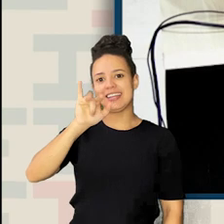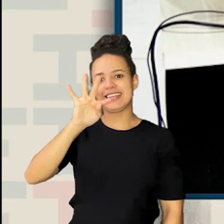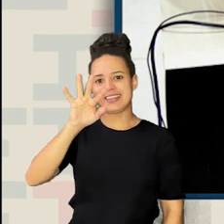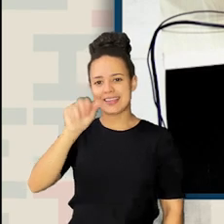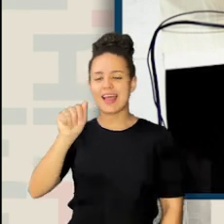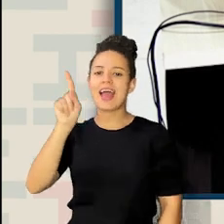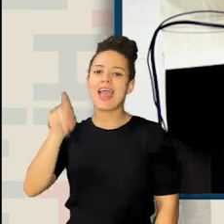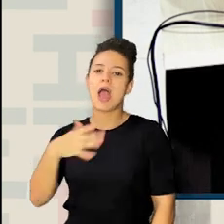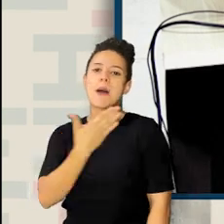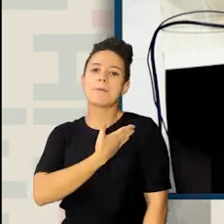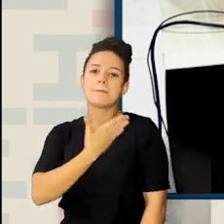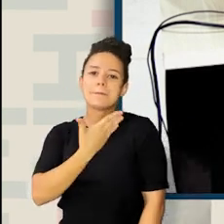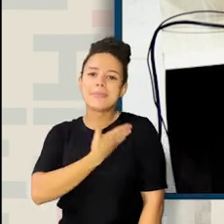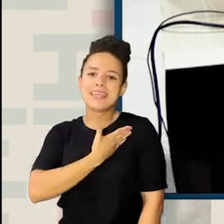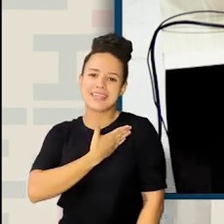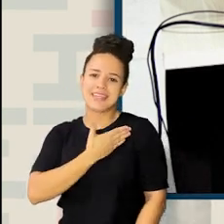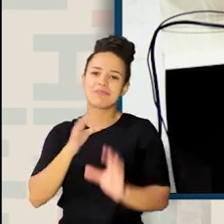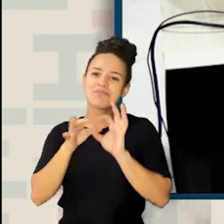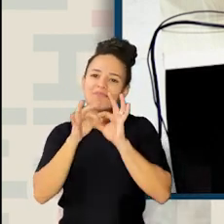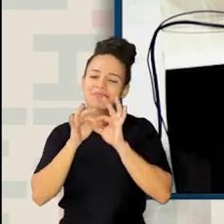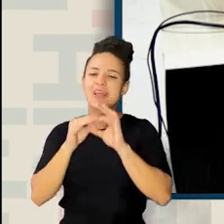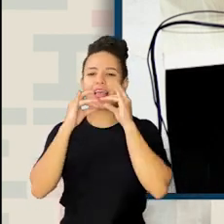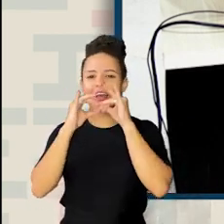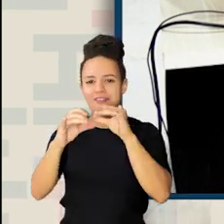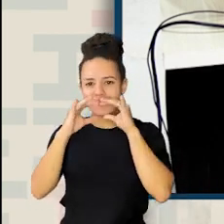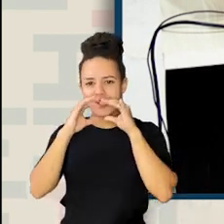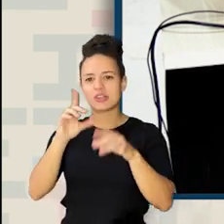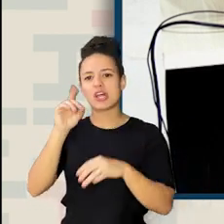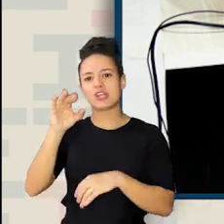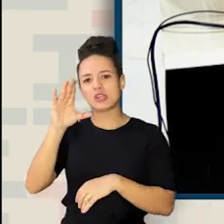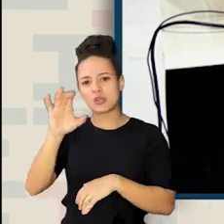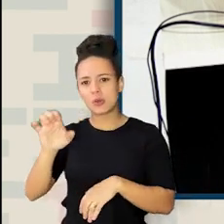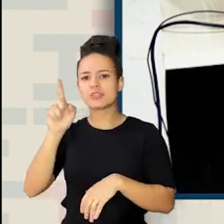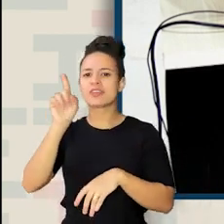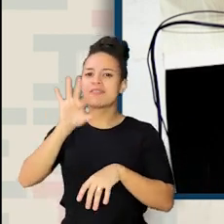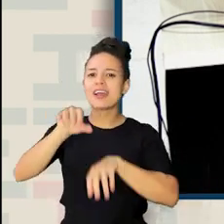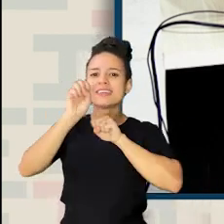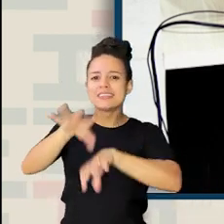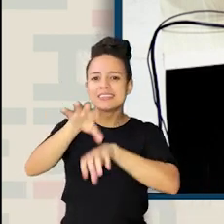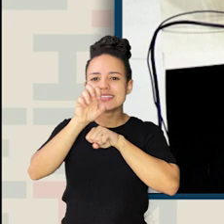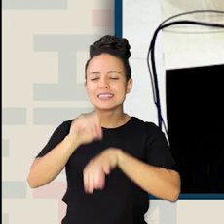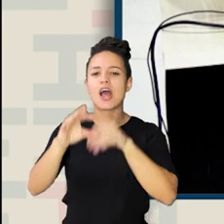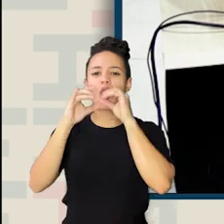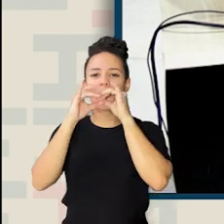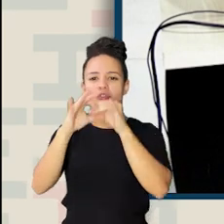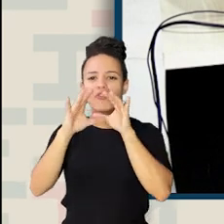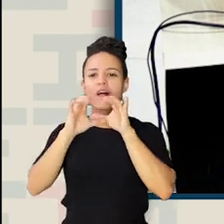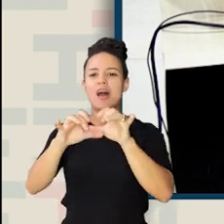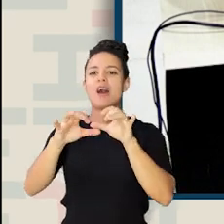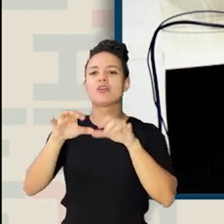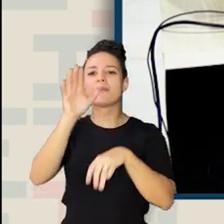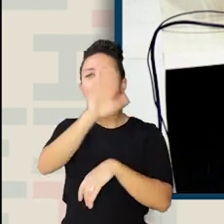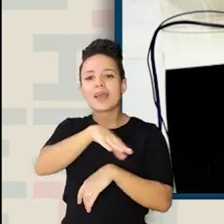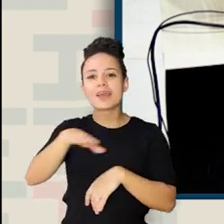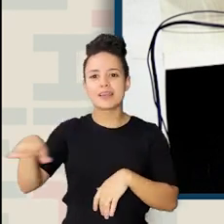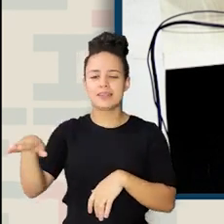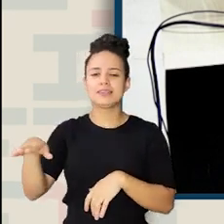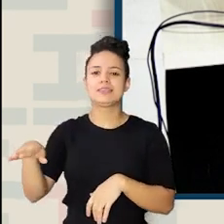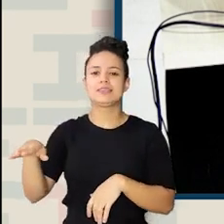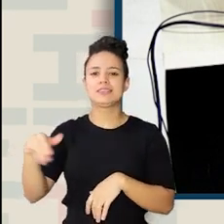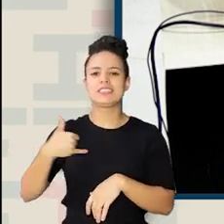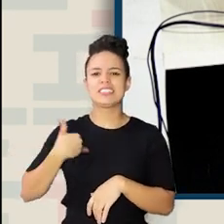Doce, que vai trabalhar com ensino coletivo de flautas para crianças a partir